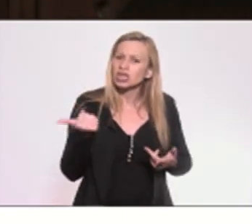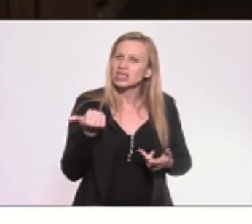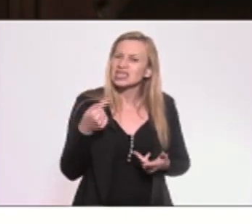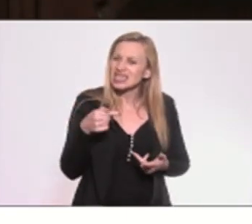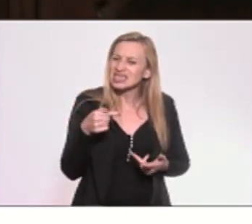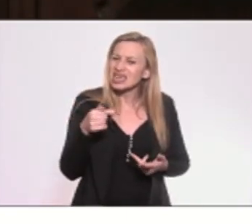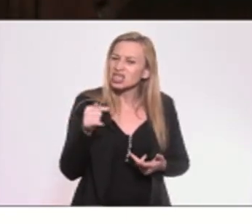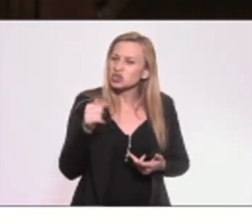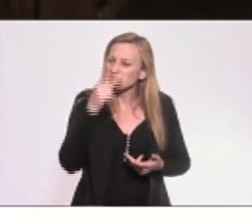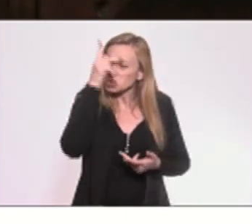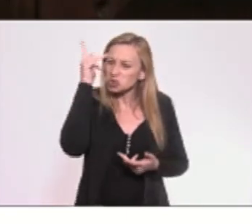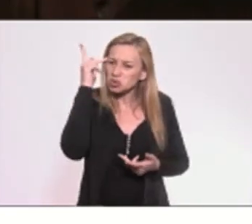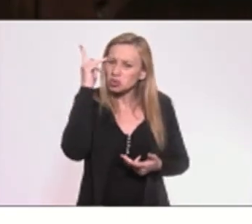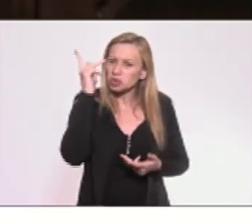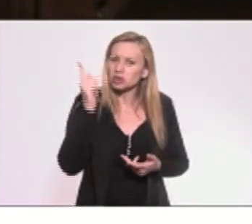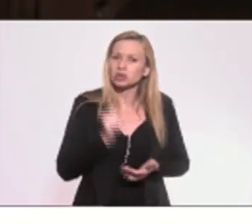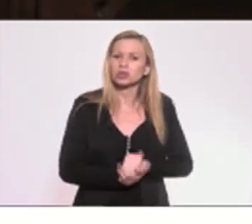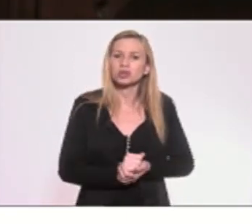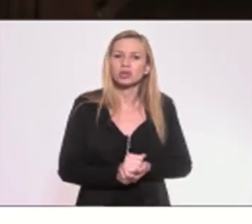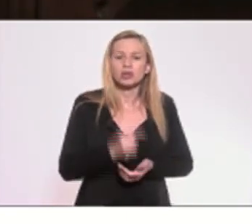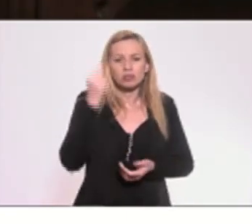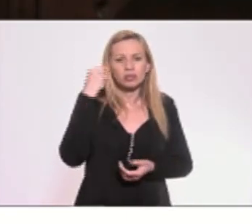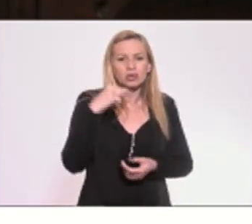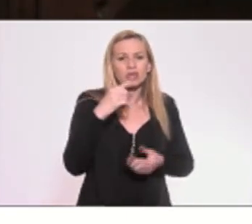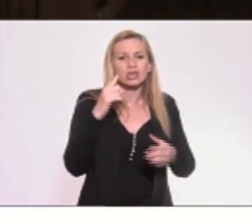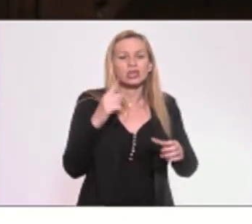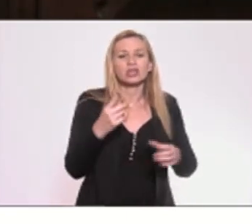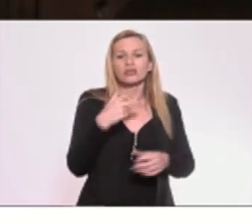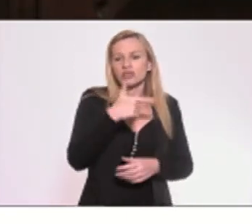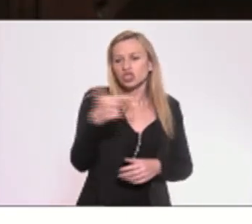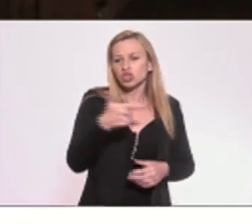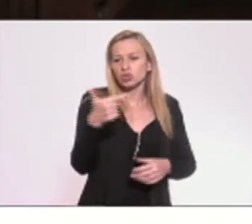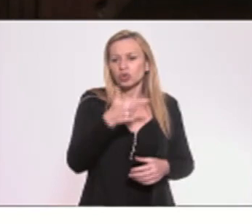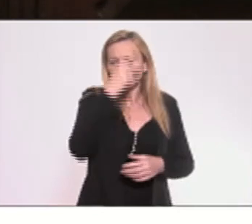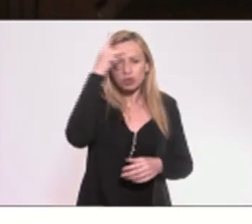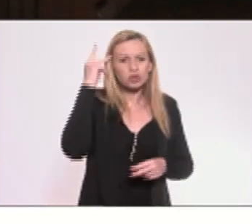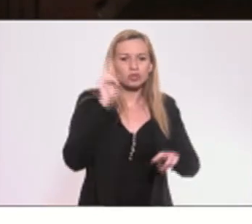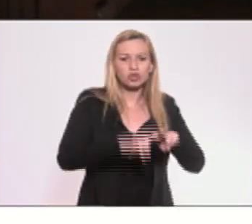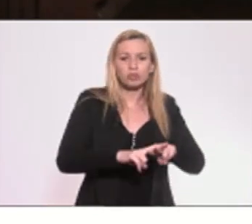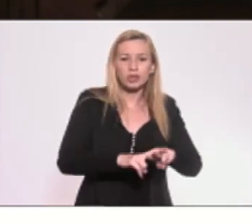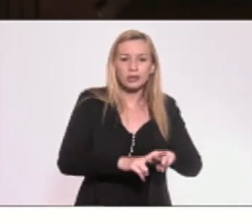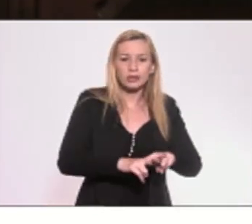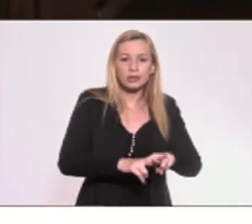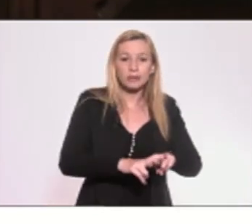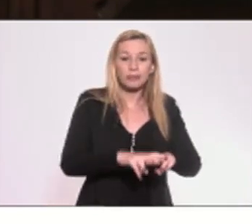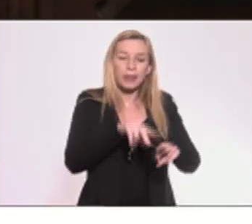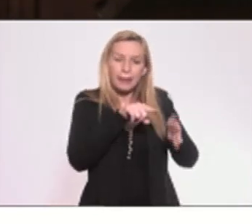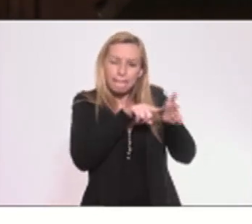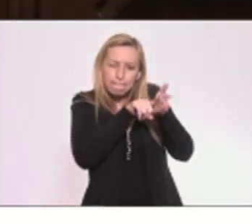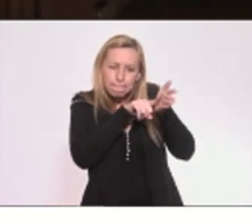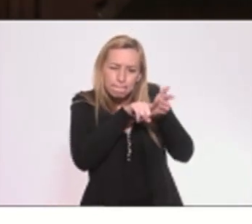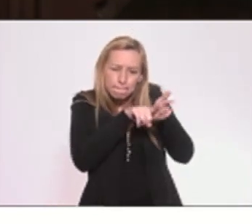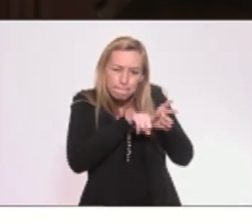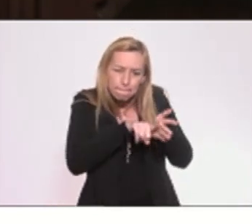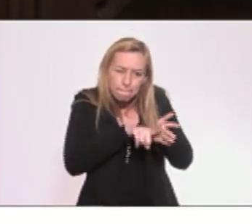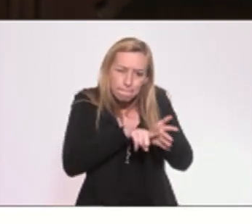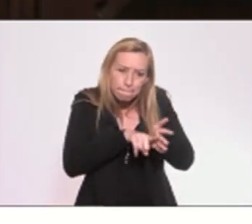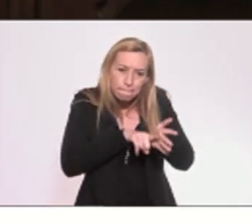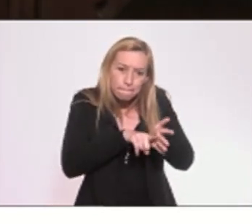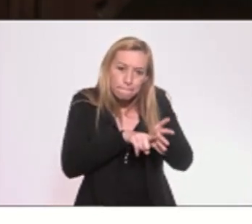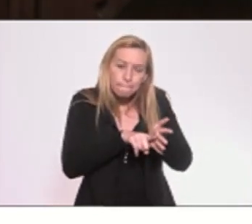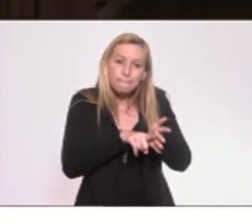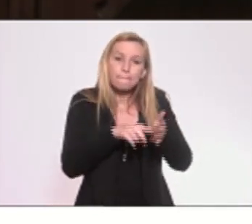17 pessoas. Os mandatos de prisão foram para 22 pessoas. E aí a gente está analisando algo que tem a ver